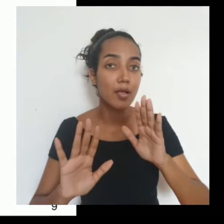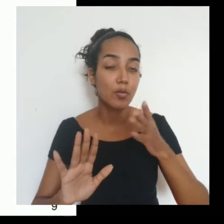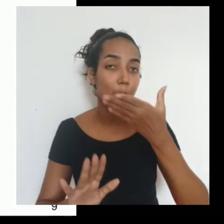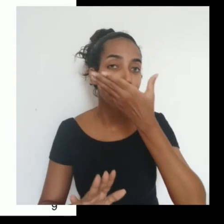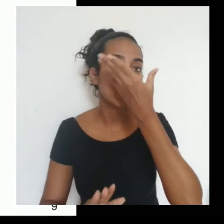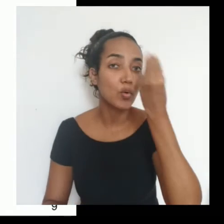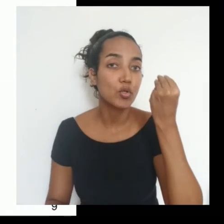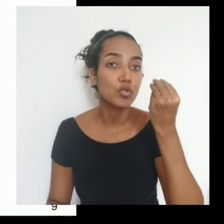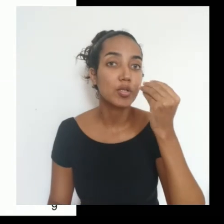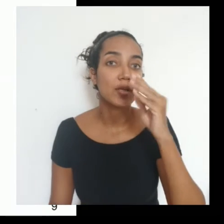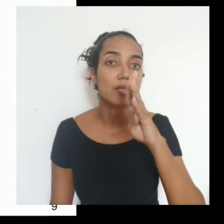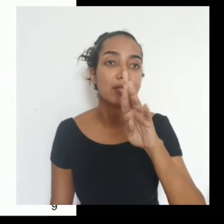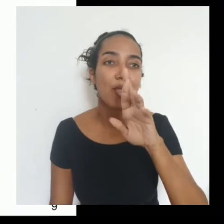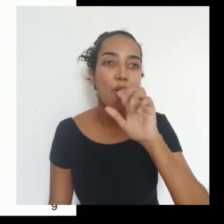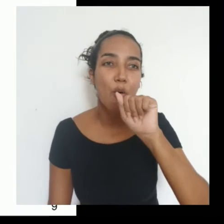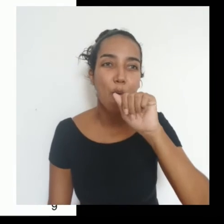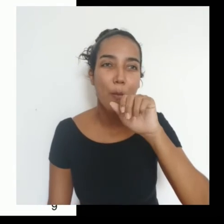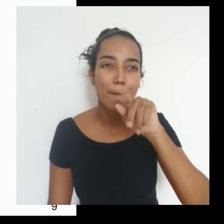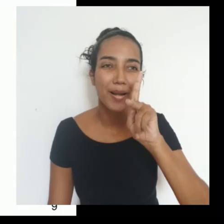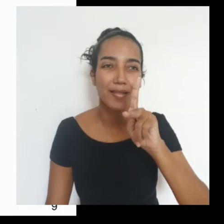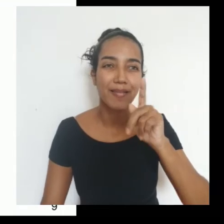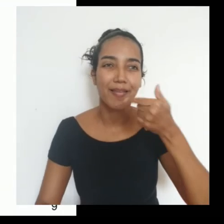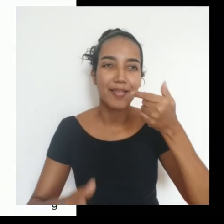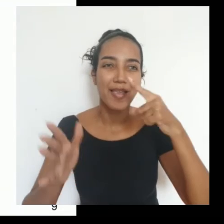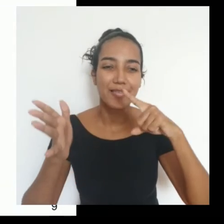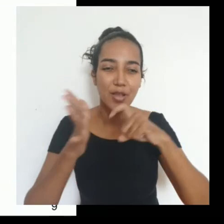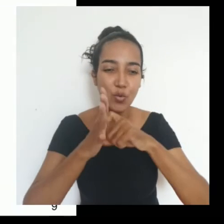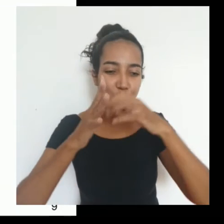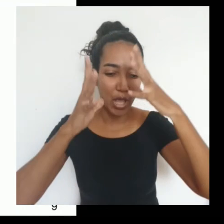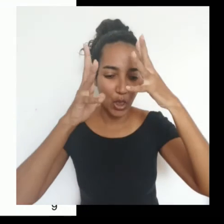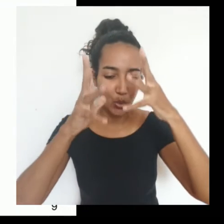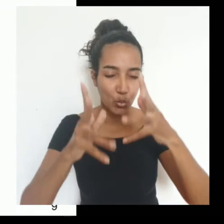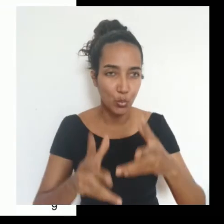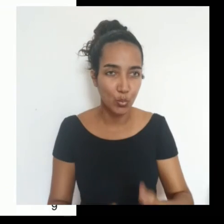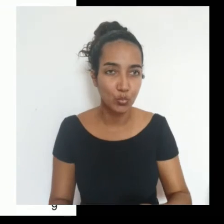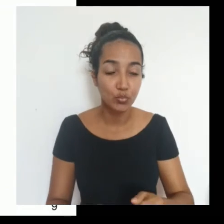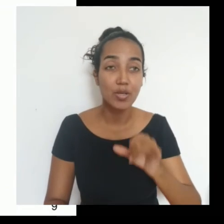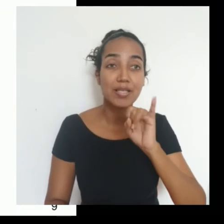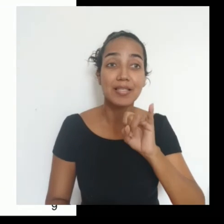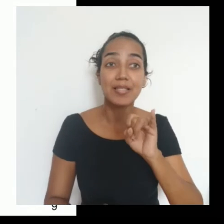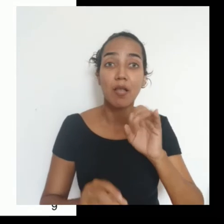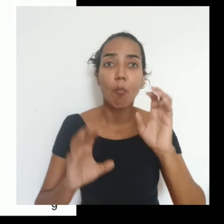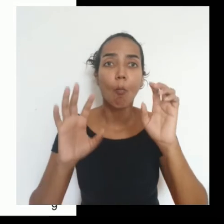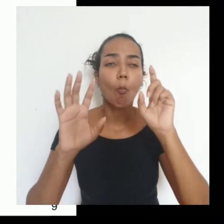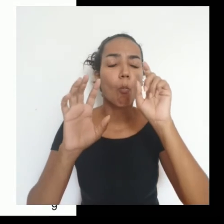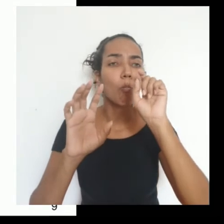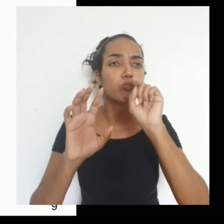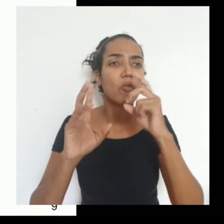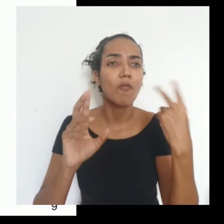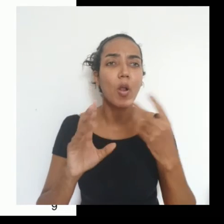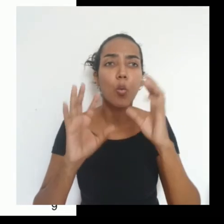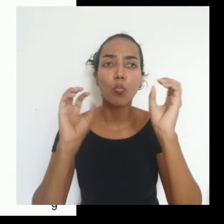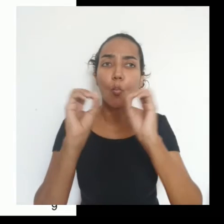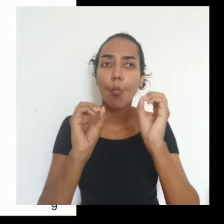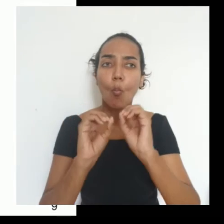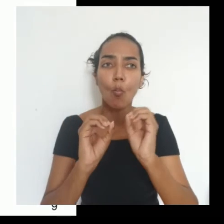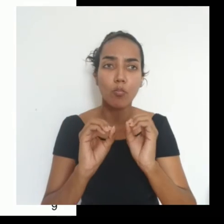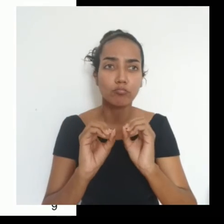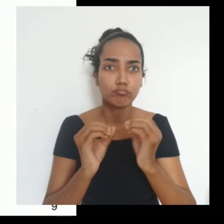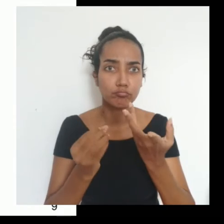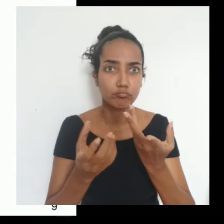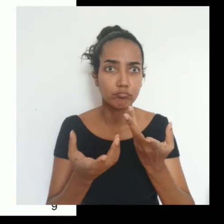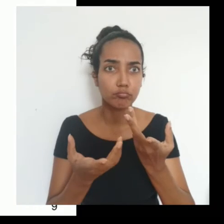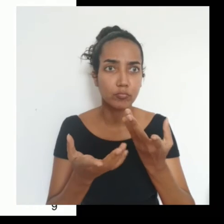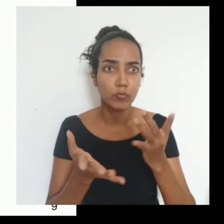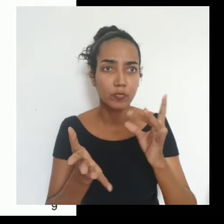numa cascata, certo? Se nenhum dos valores for válido, o default é executado. Beleza? Para resumir